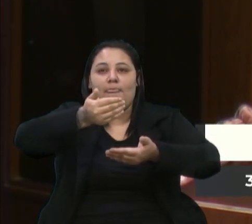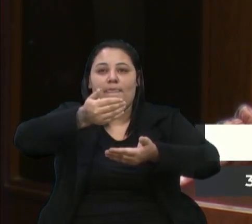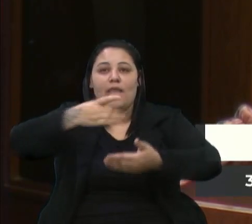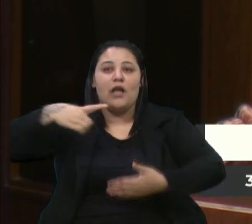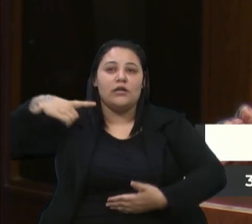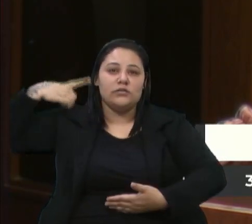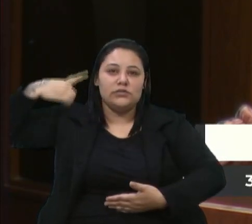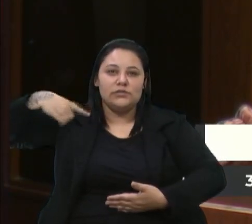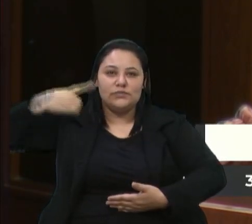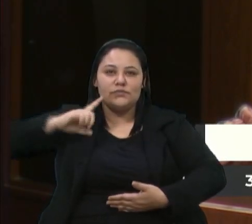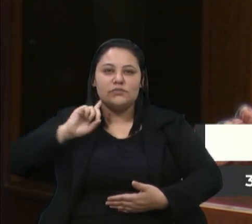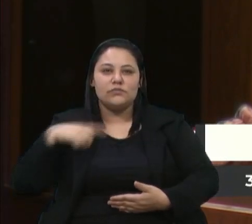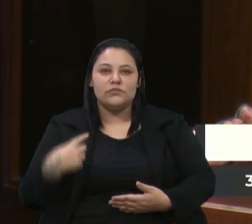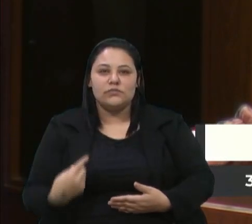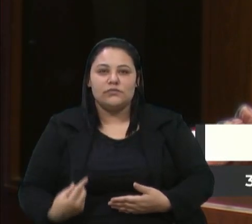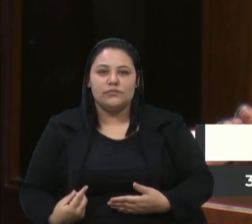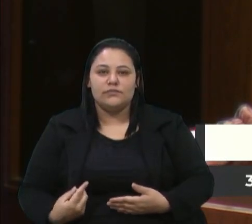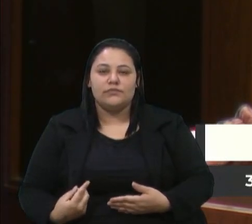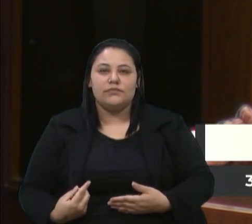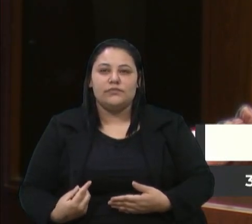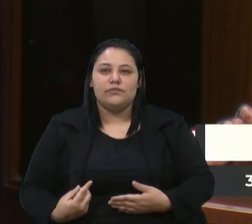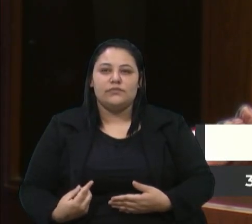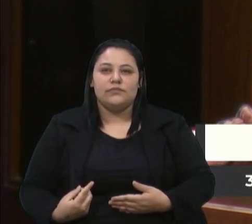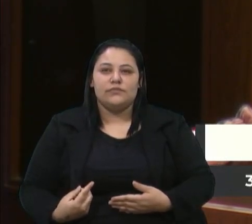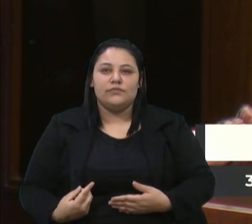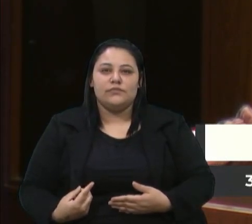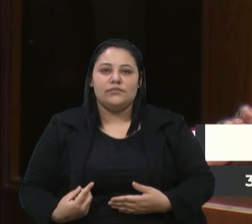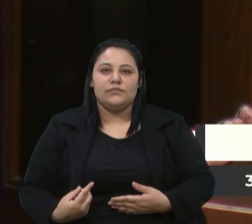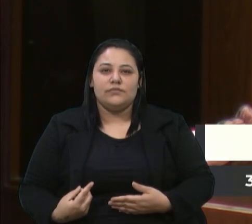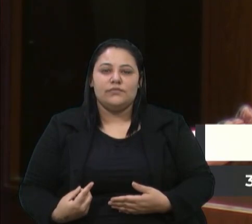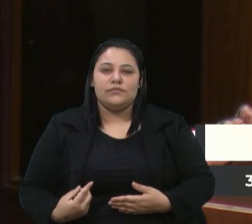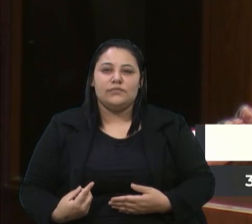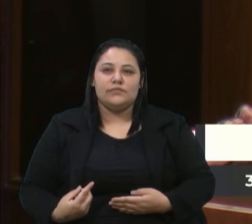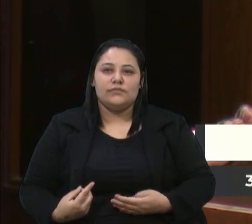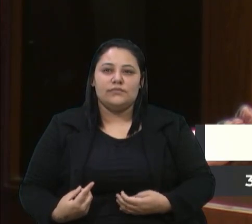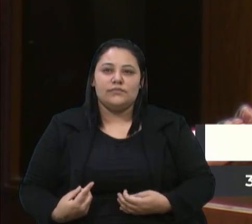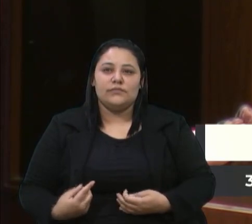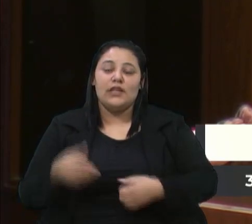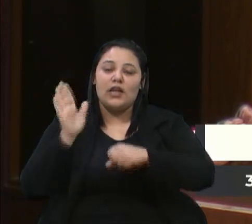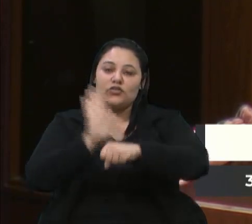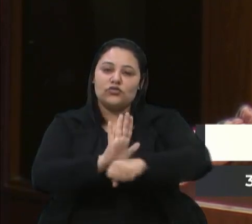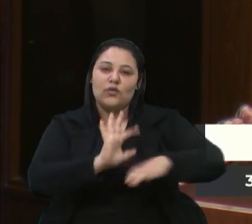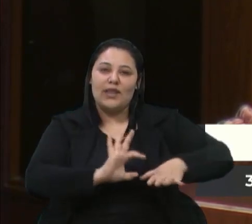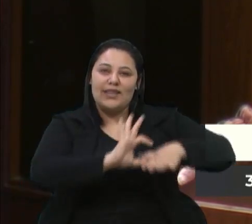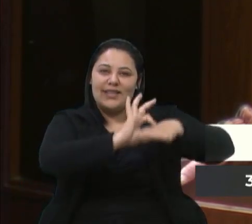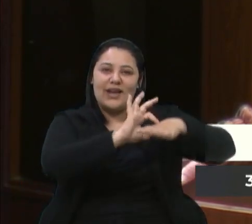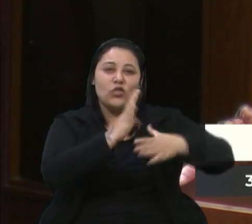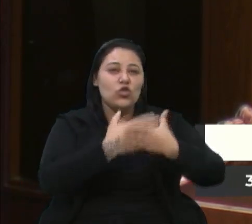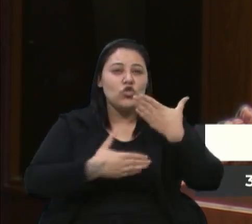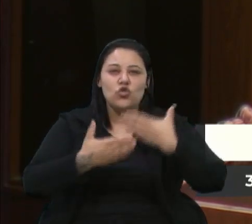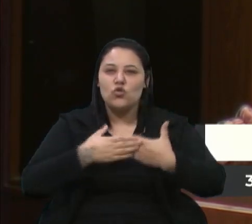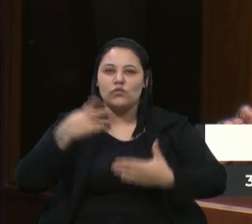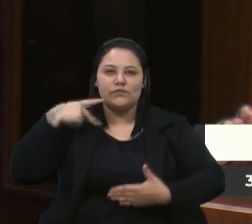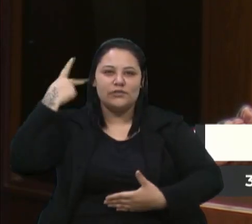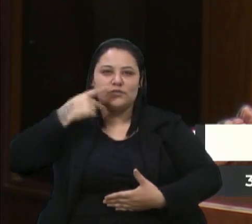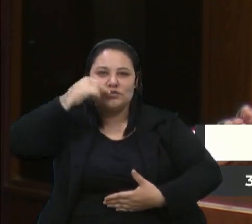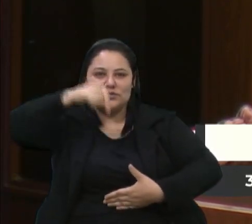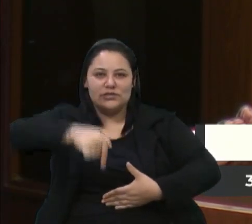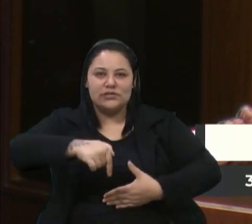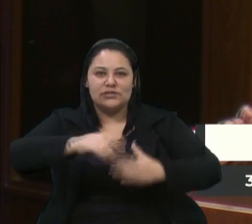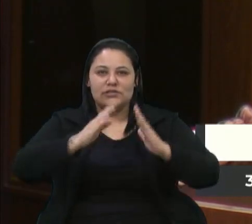deputada Denise Pessoa, que ajudou a liderar todos os vereadores dessa casa,